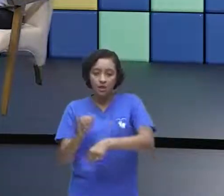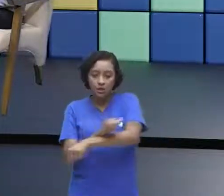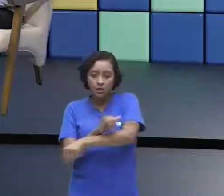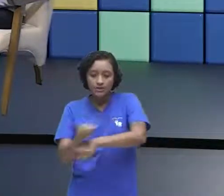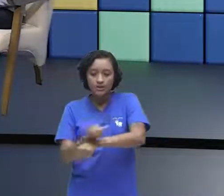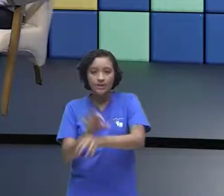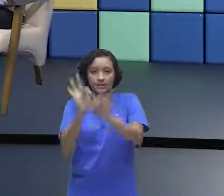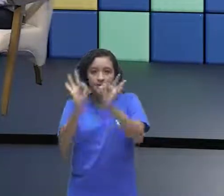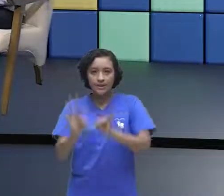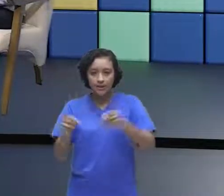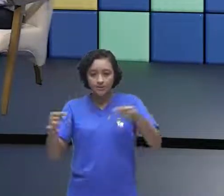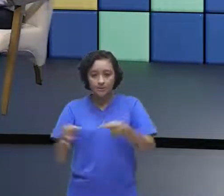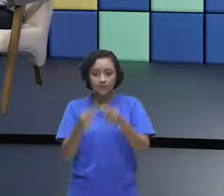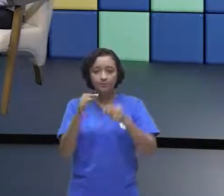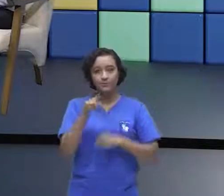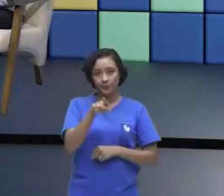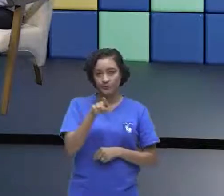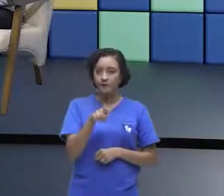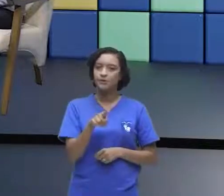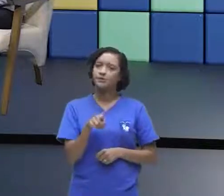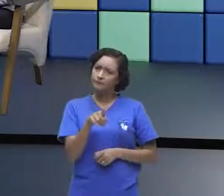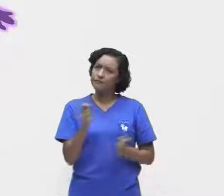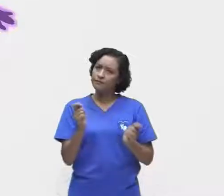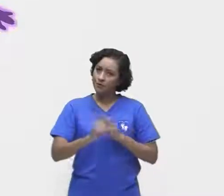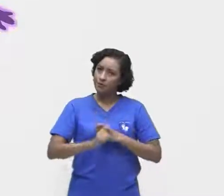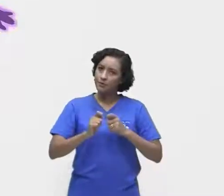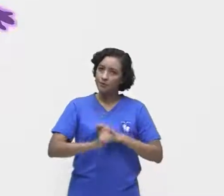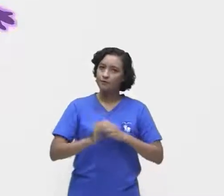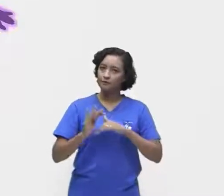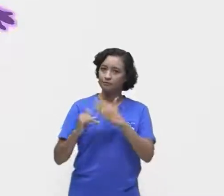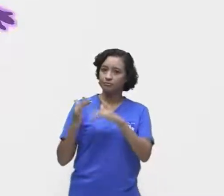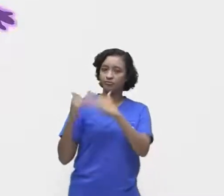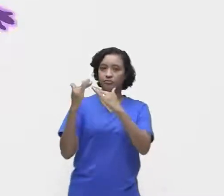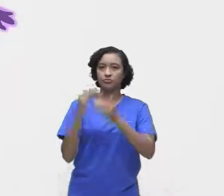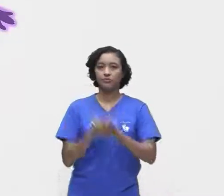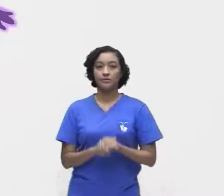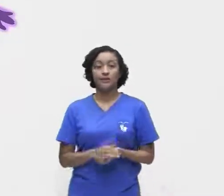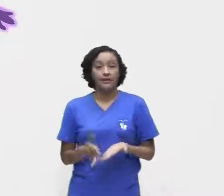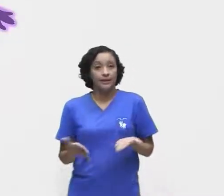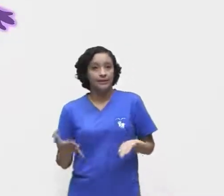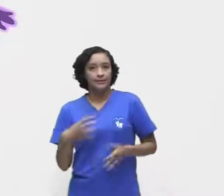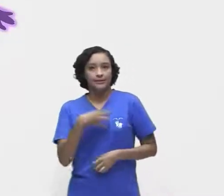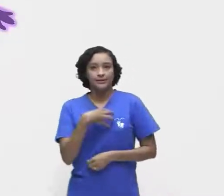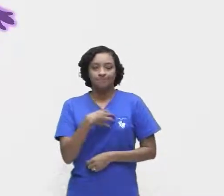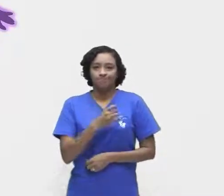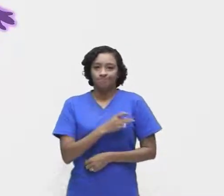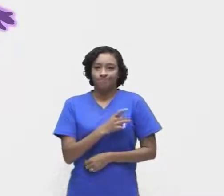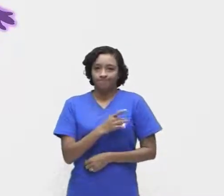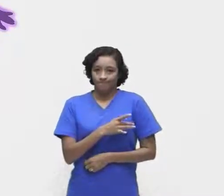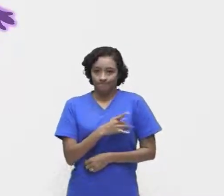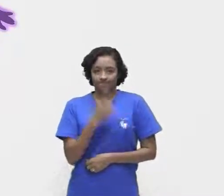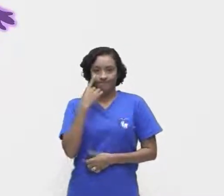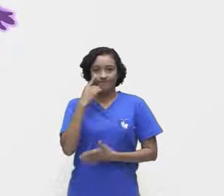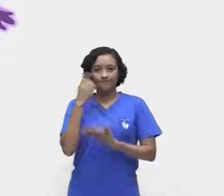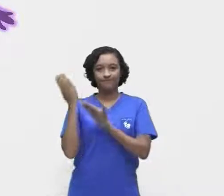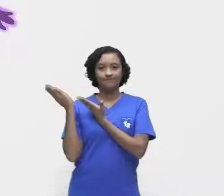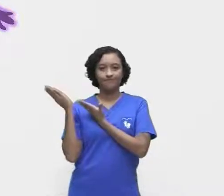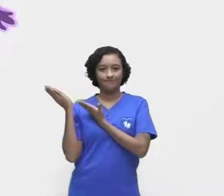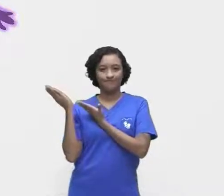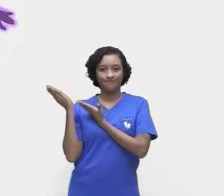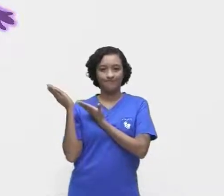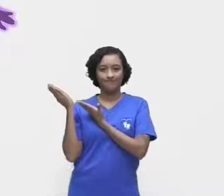para você. Legal. Muito importante. E o medo? E o medo, né? O medo é tenso. É